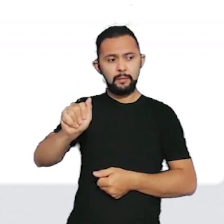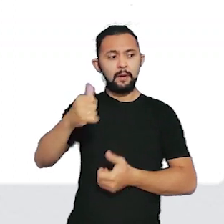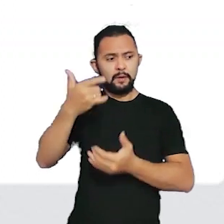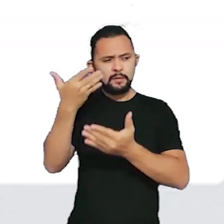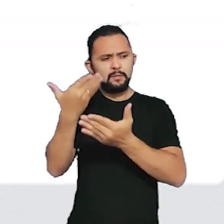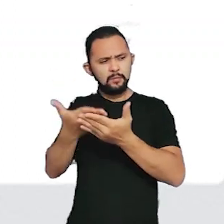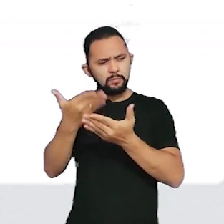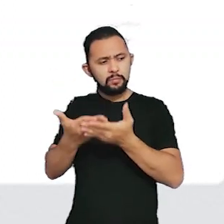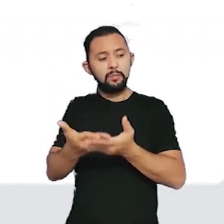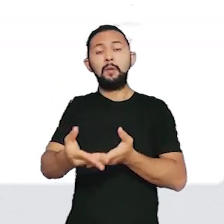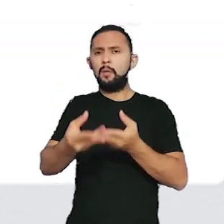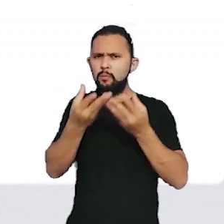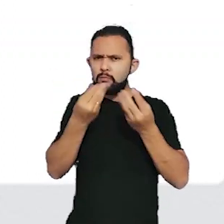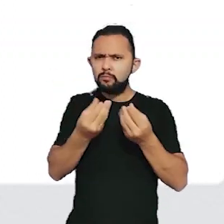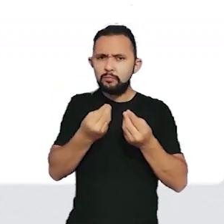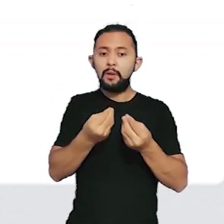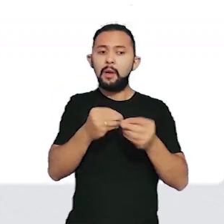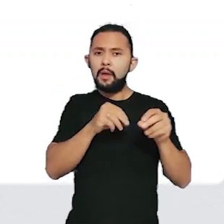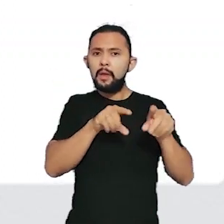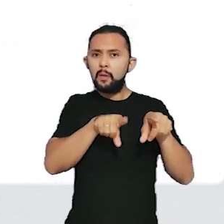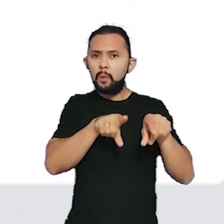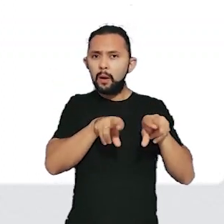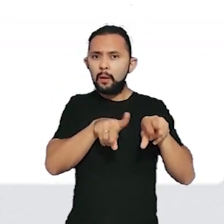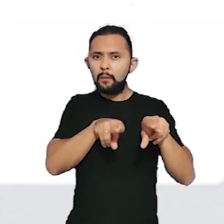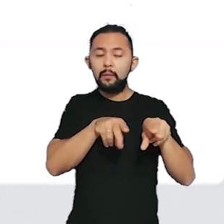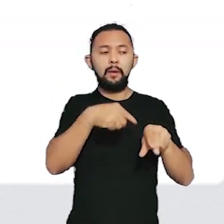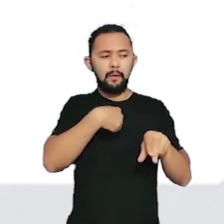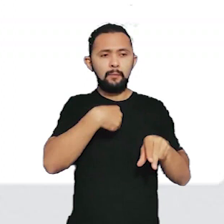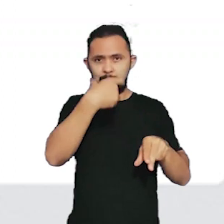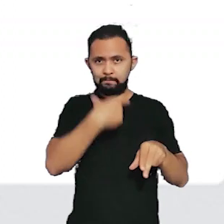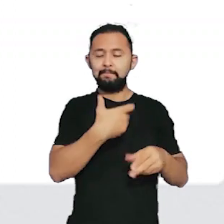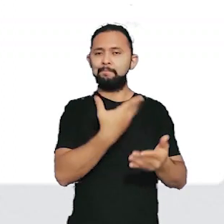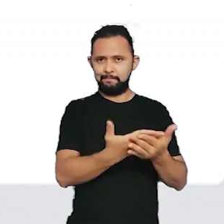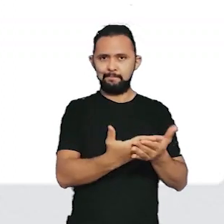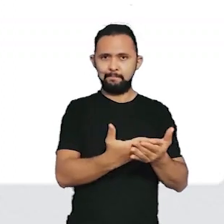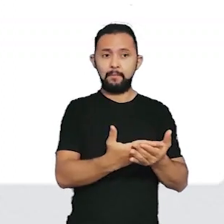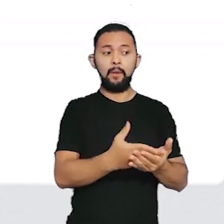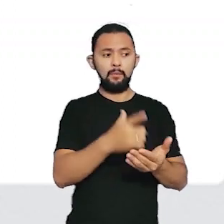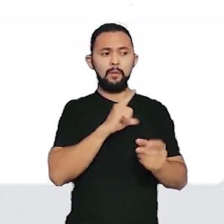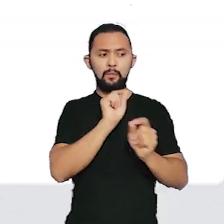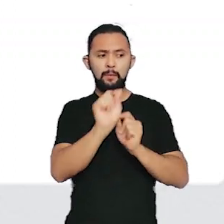Júlia estuda muito assim como eu estudo. Então, aqui eu tenho uma...